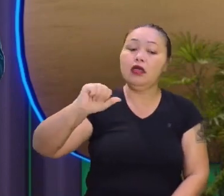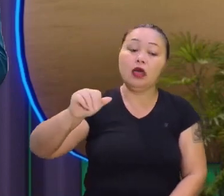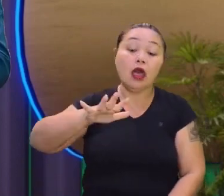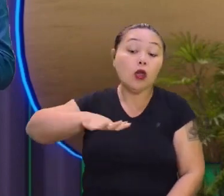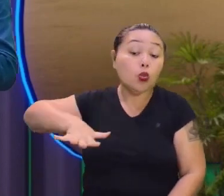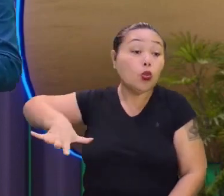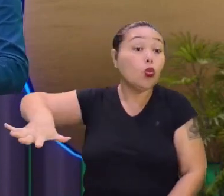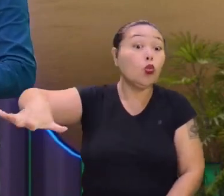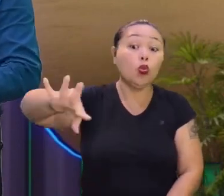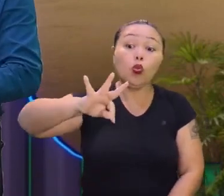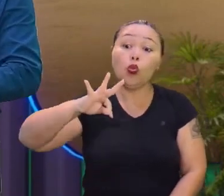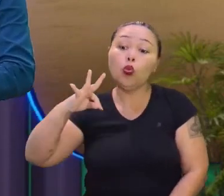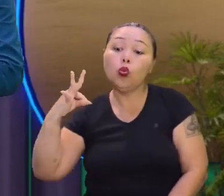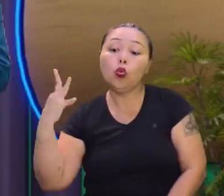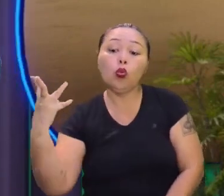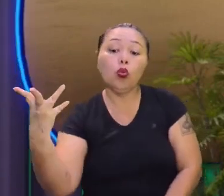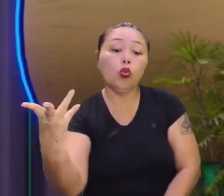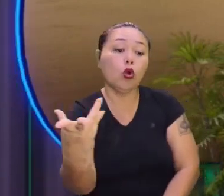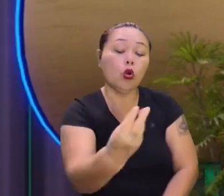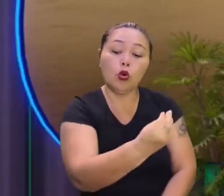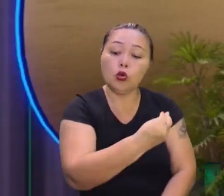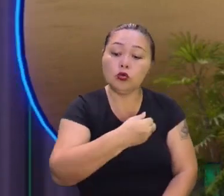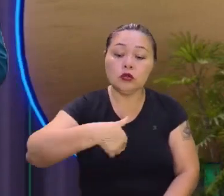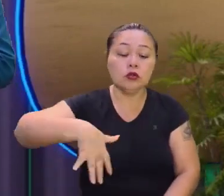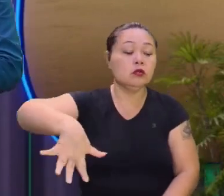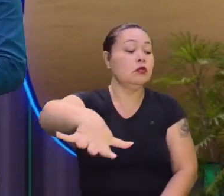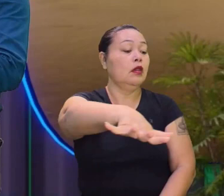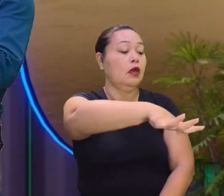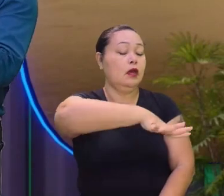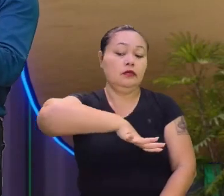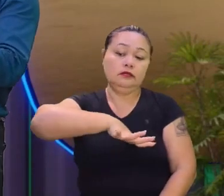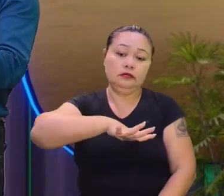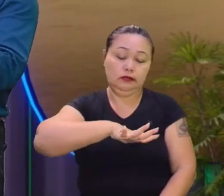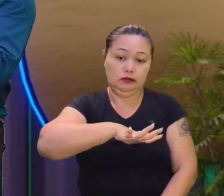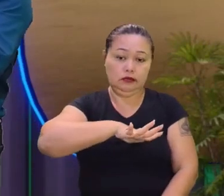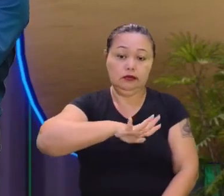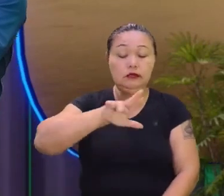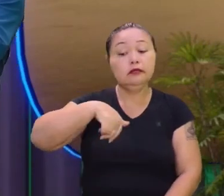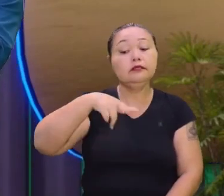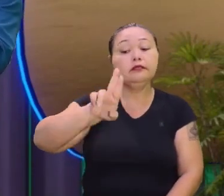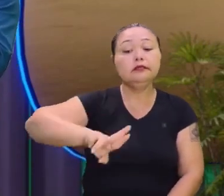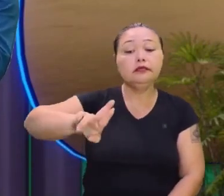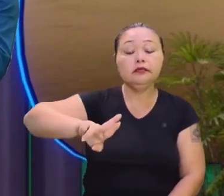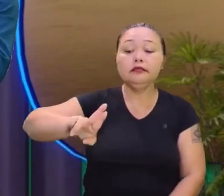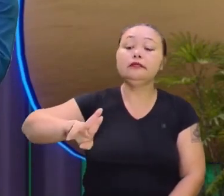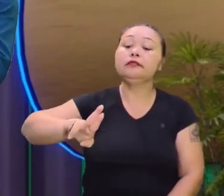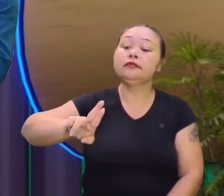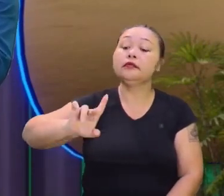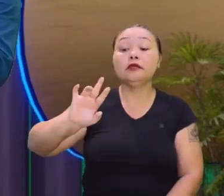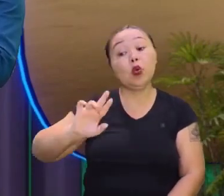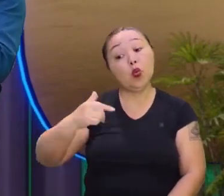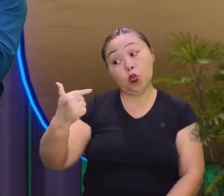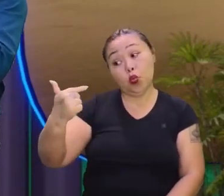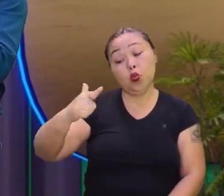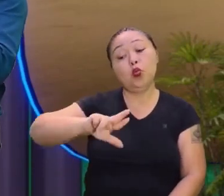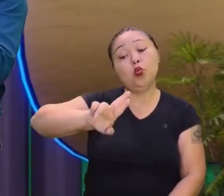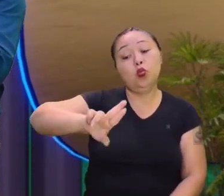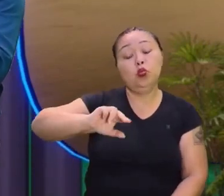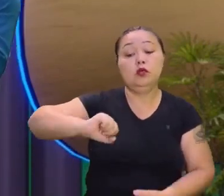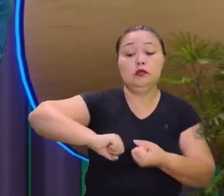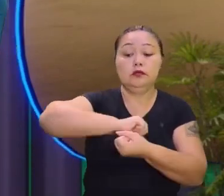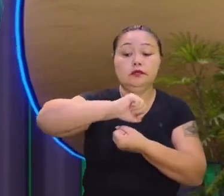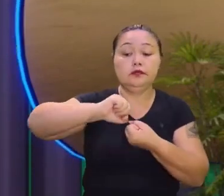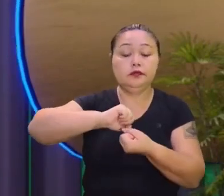toda a área, Toda né? a área. Toda a área sem exceção. Isso. Já de uso sustentável,